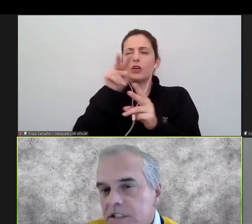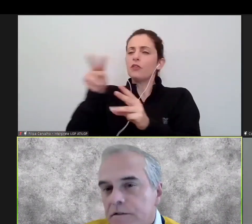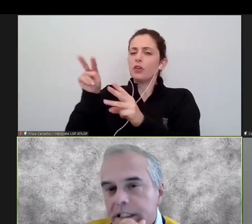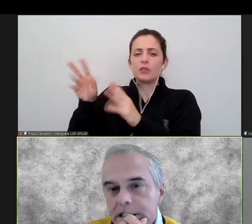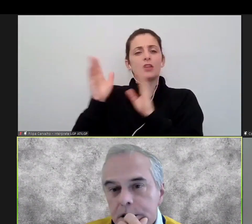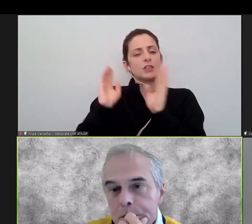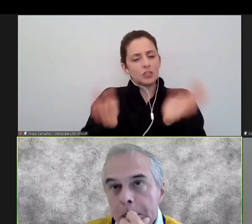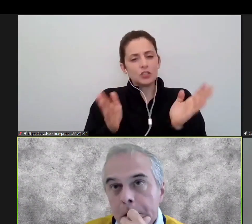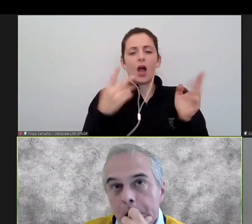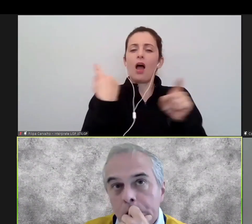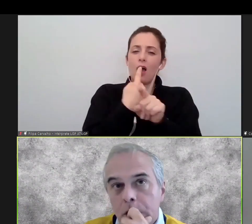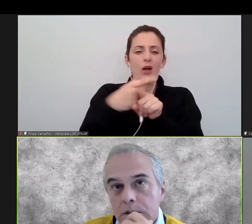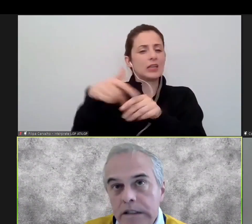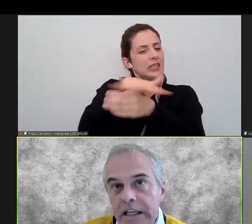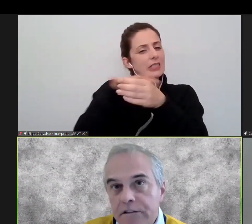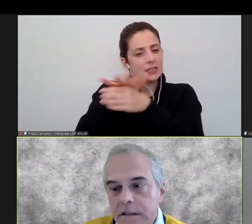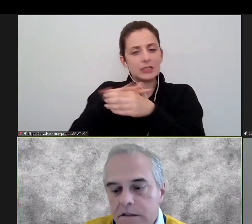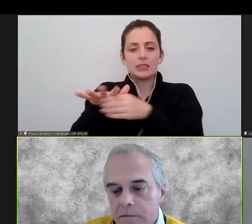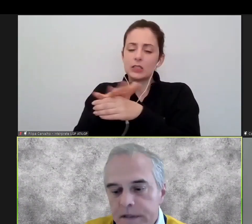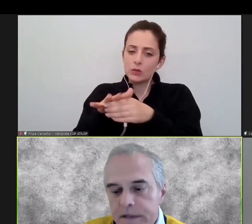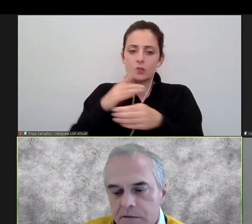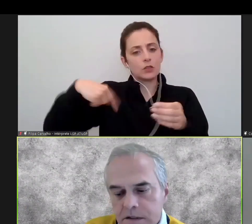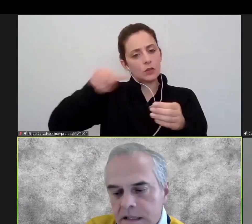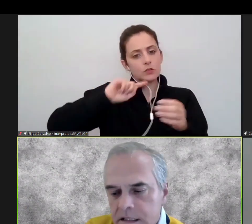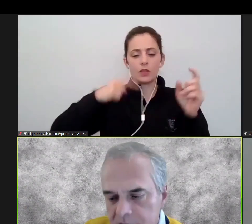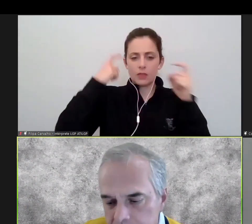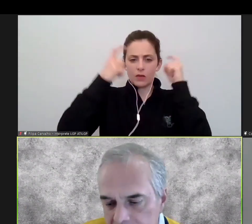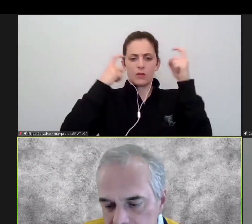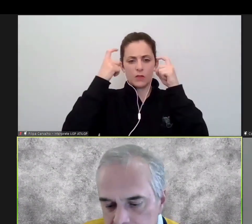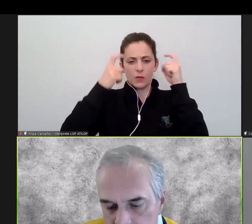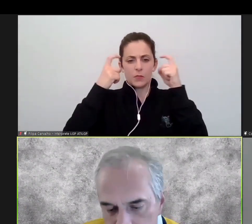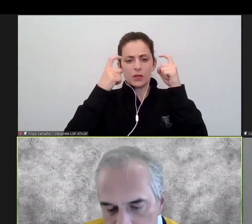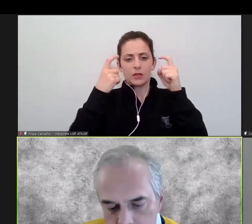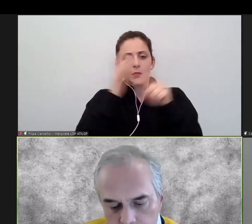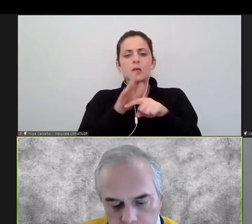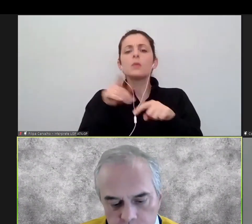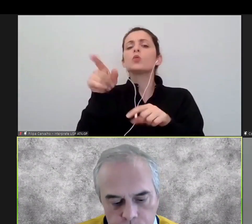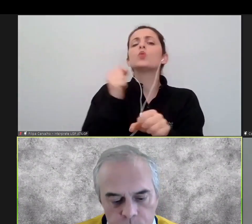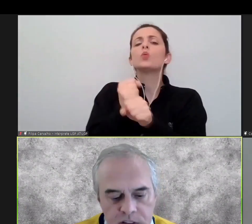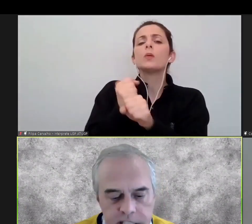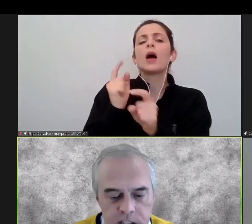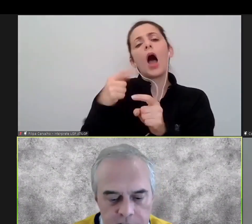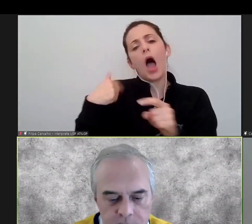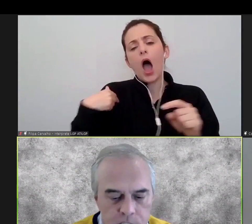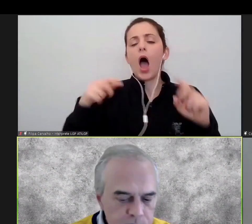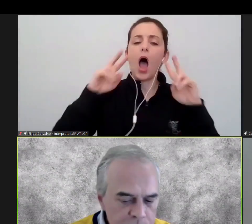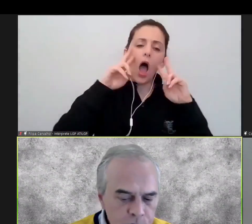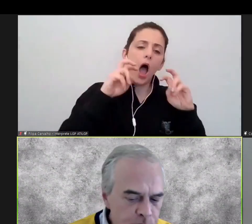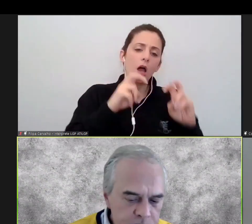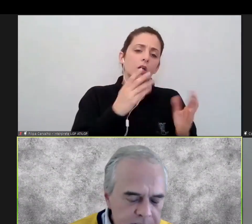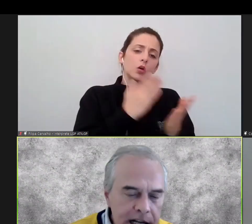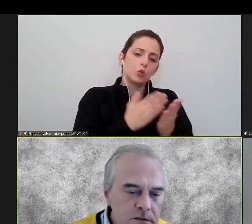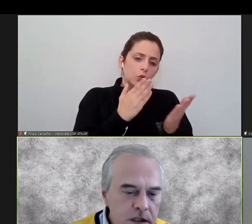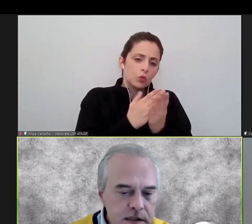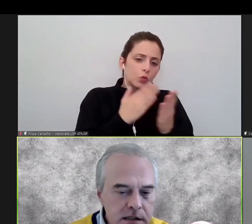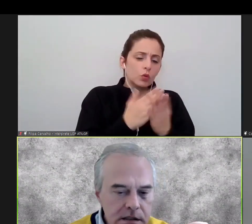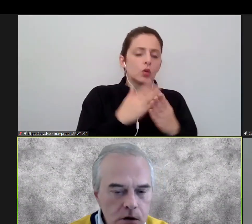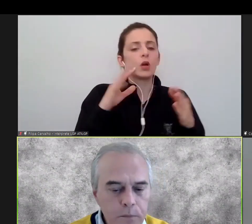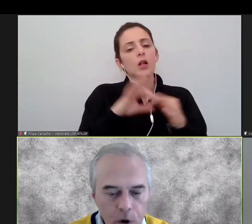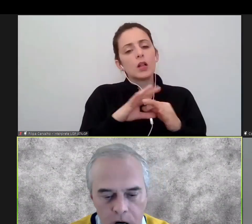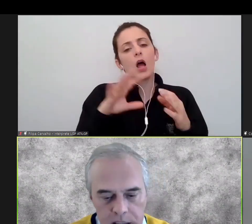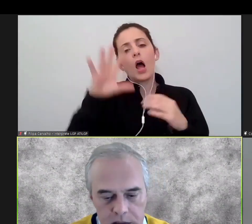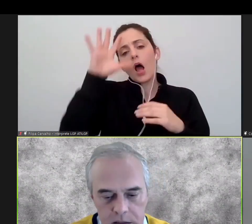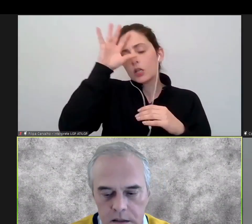gente pode refletir quando em eventos eu apresentar. Mas o que você trabalha? Eu estudo os discursos legislativos, como o Estado ele